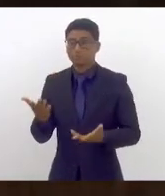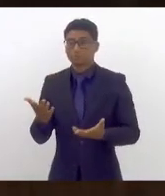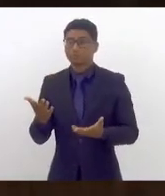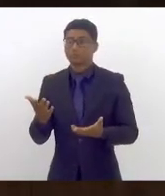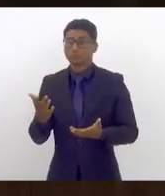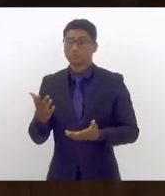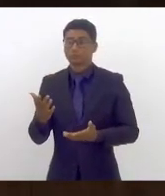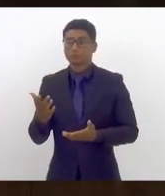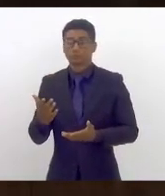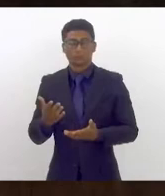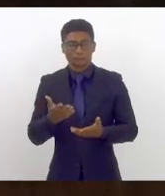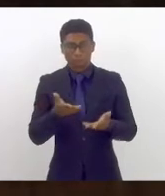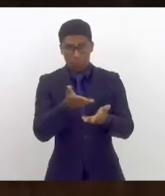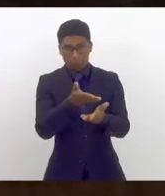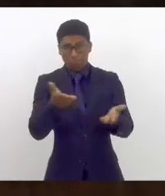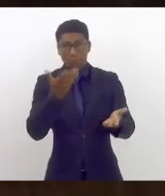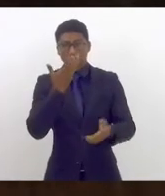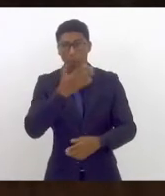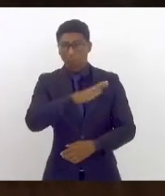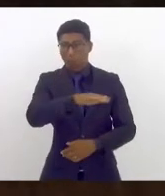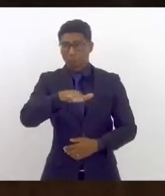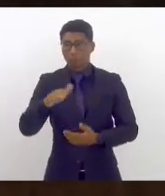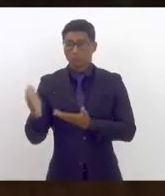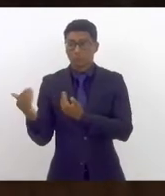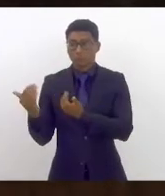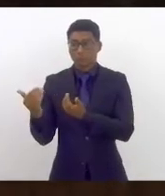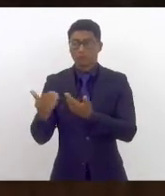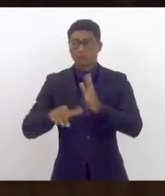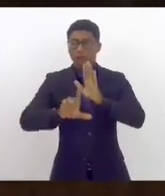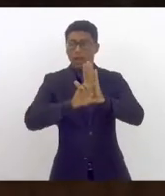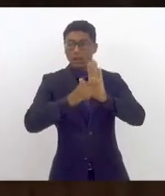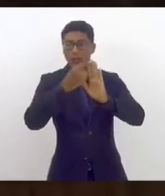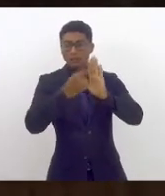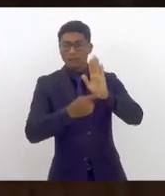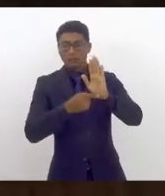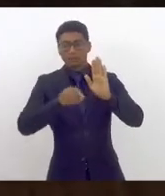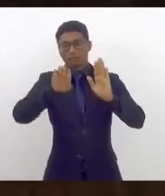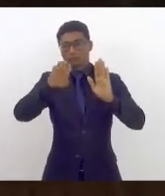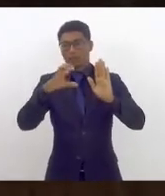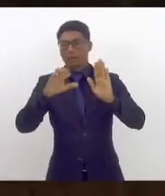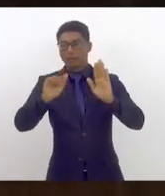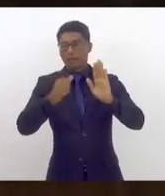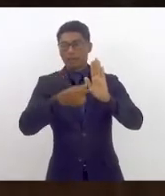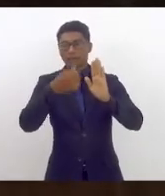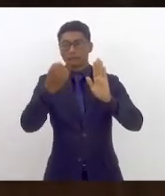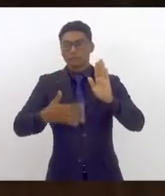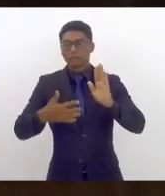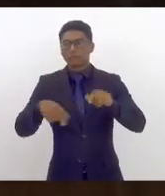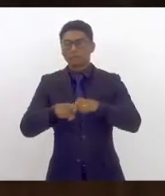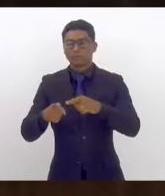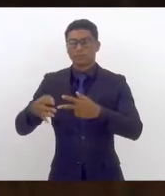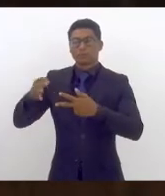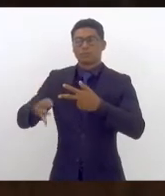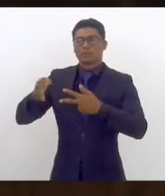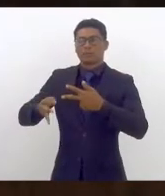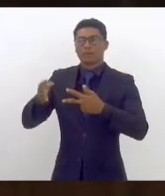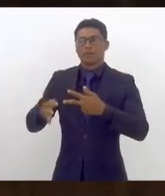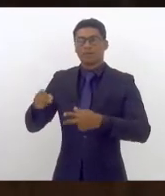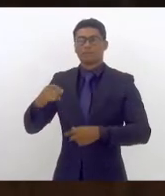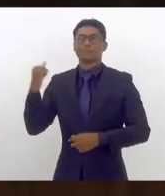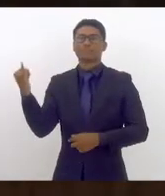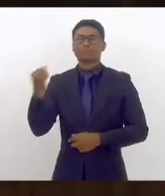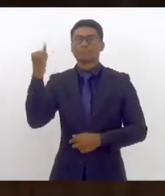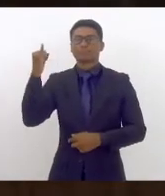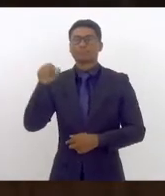da infância da adolescência o próprio Estatuto da Criança e o próprio judiciário preza muito Dani